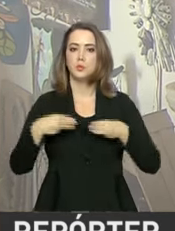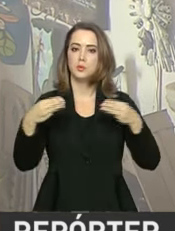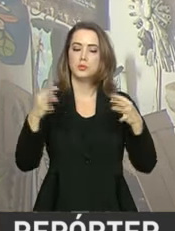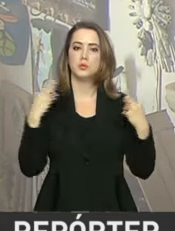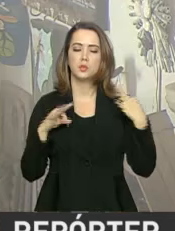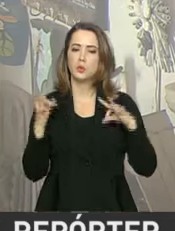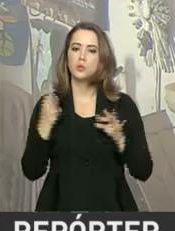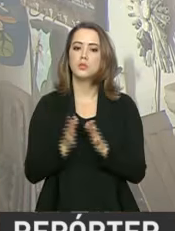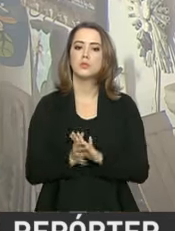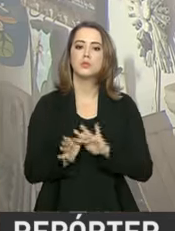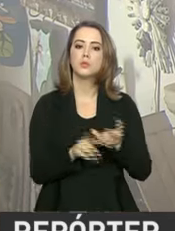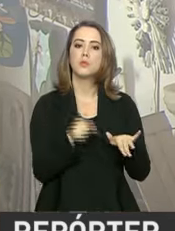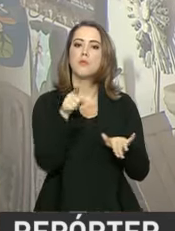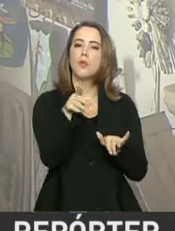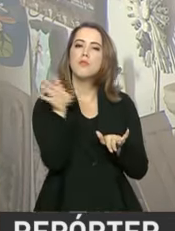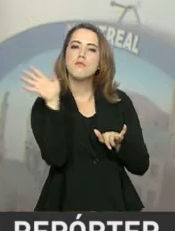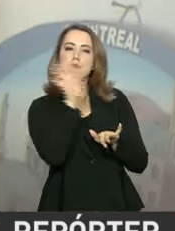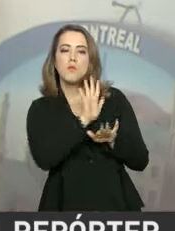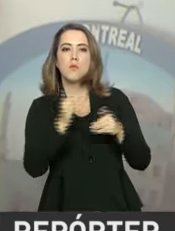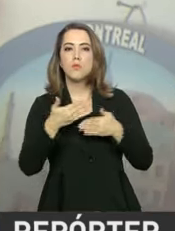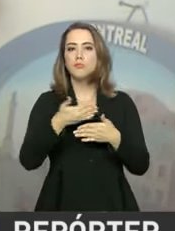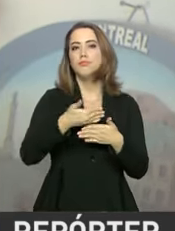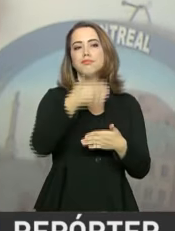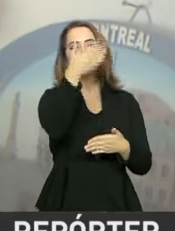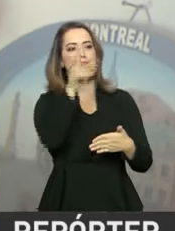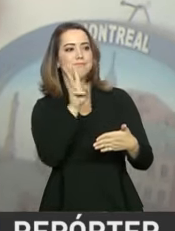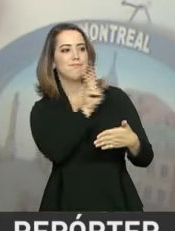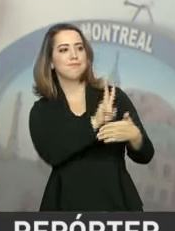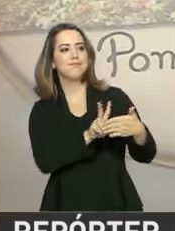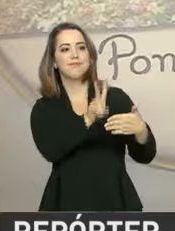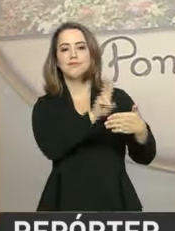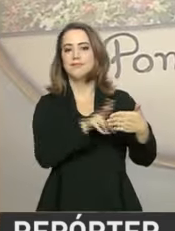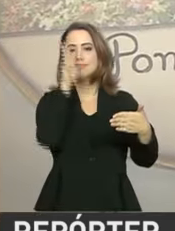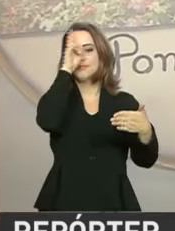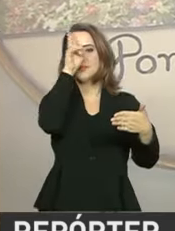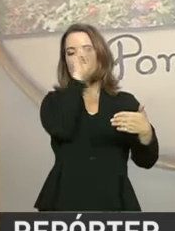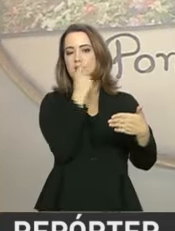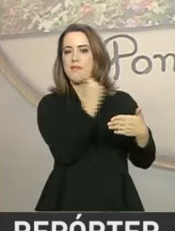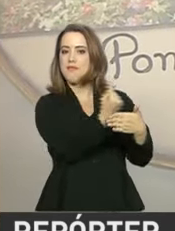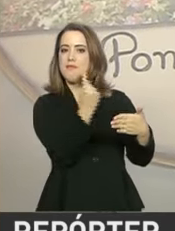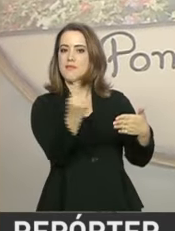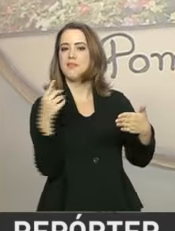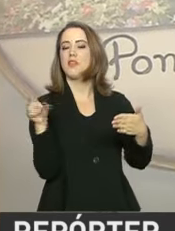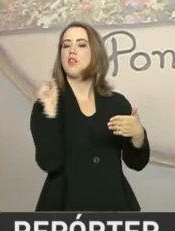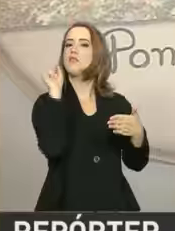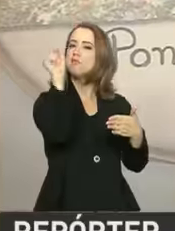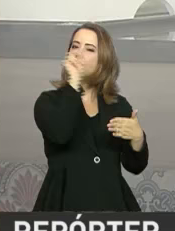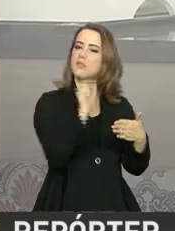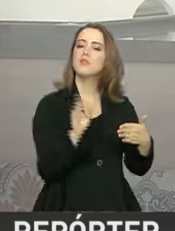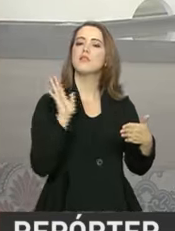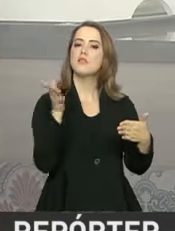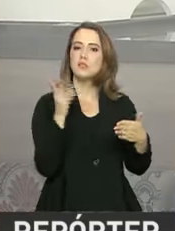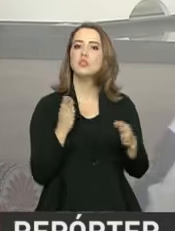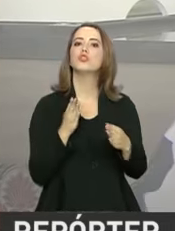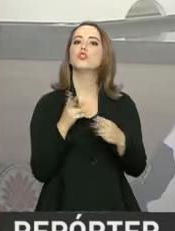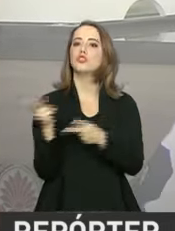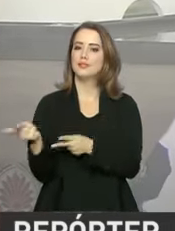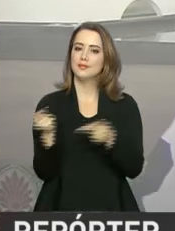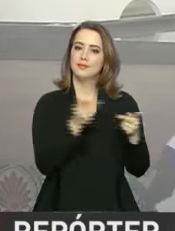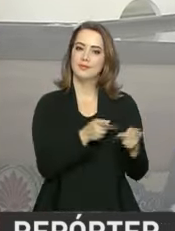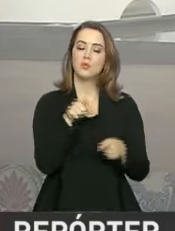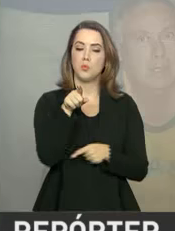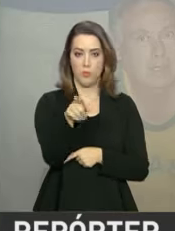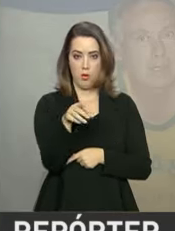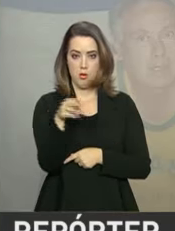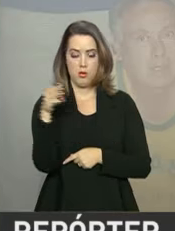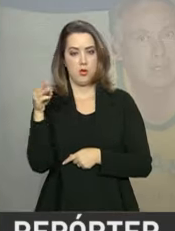apartamento do seu Nilton e da dona Mirian cada lembrancinha representa as cidades visitadas pelo casal como seu Newton foi